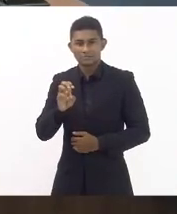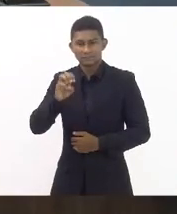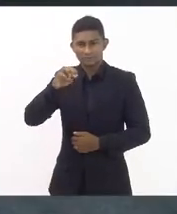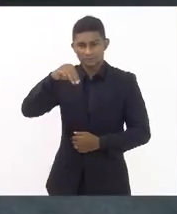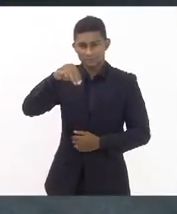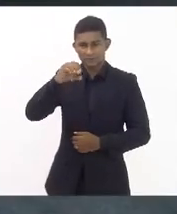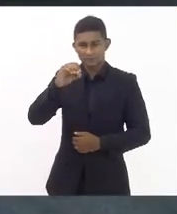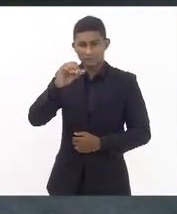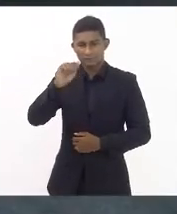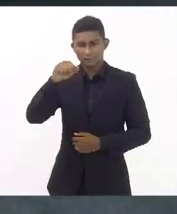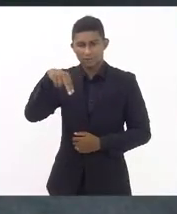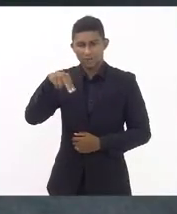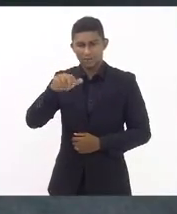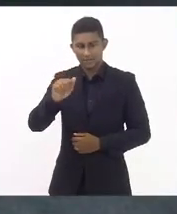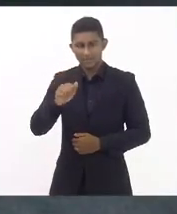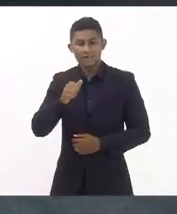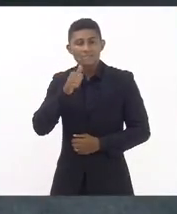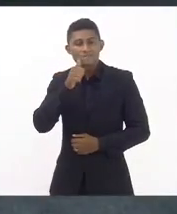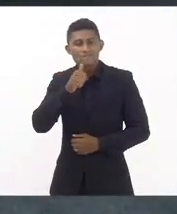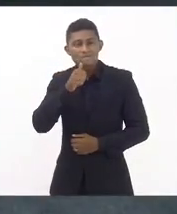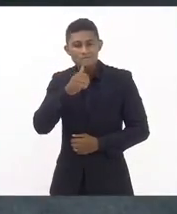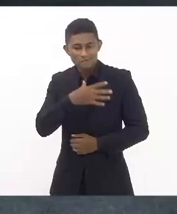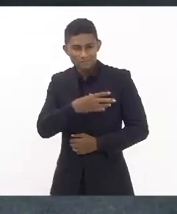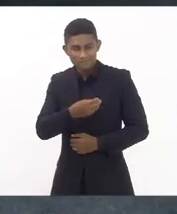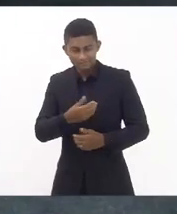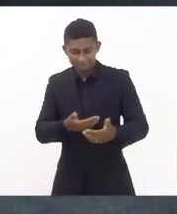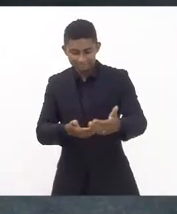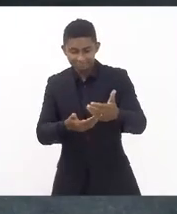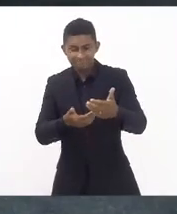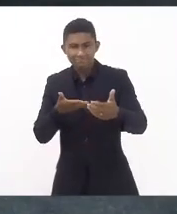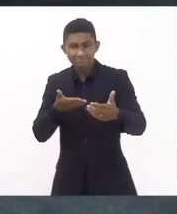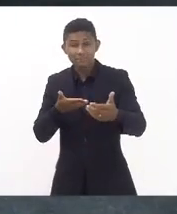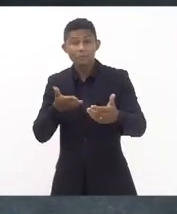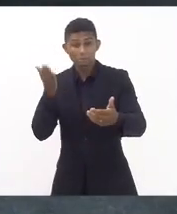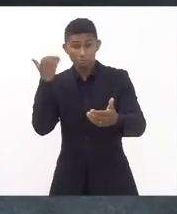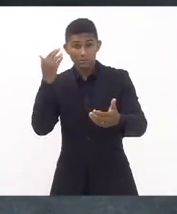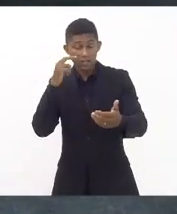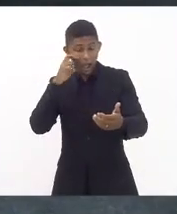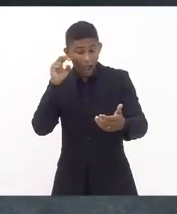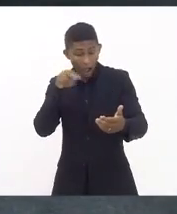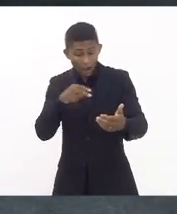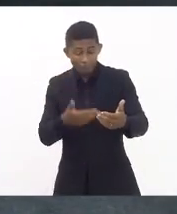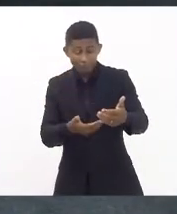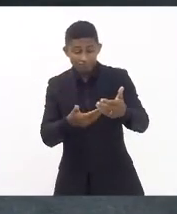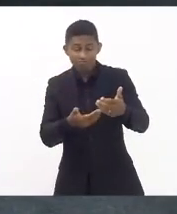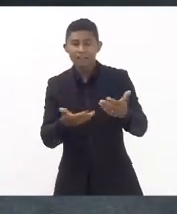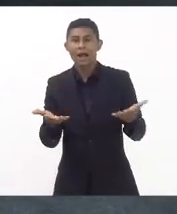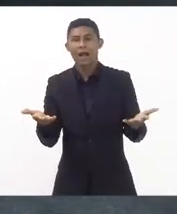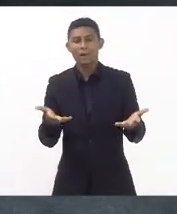Moana, Moana, pensei que fosse Mônica. Mas que a gente viu bebezinha e que agora está lá